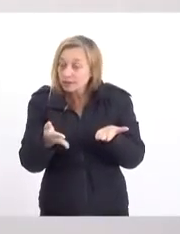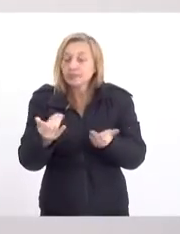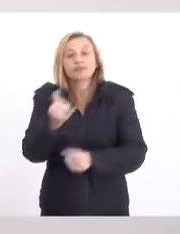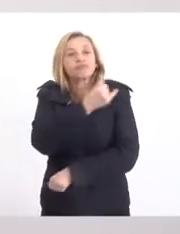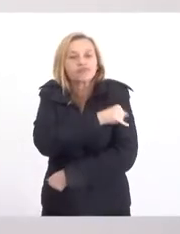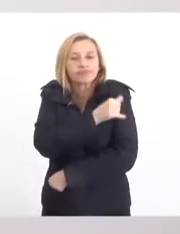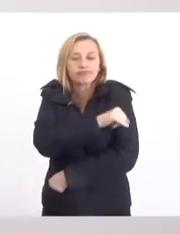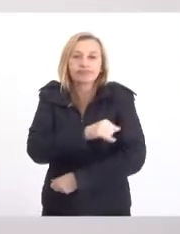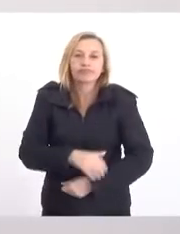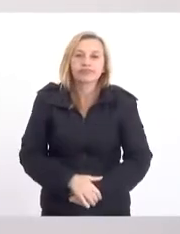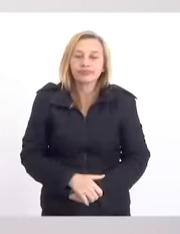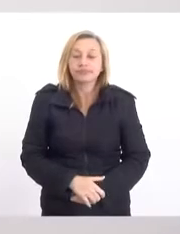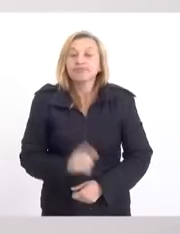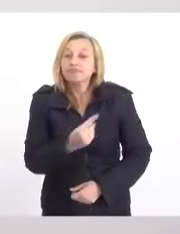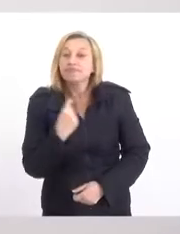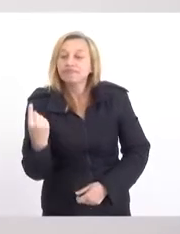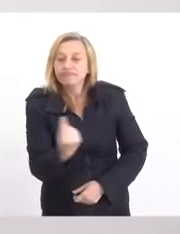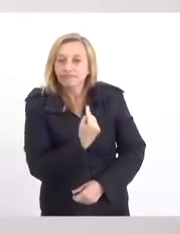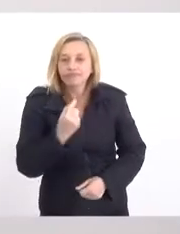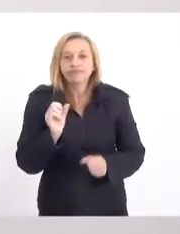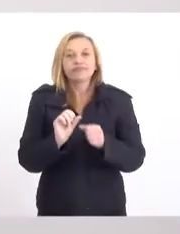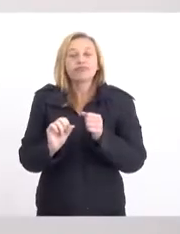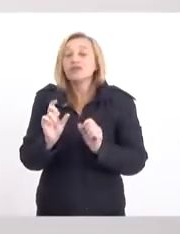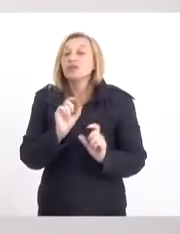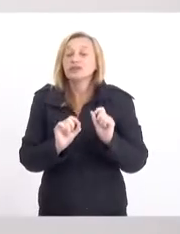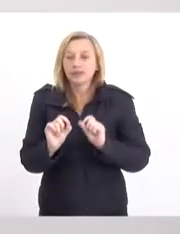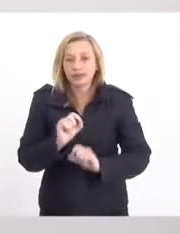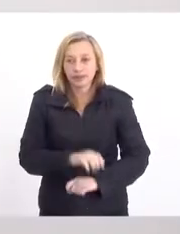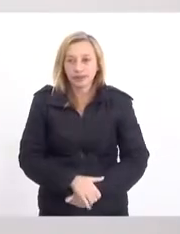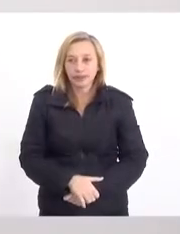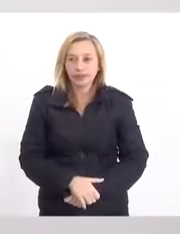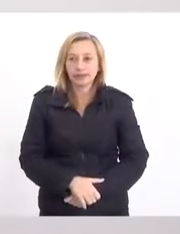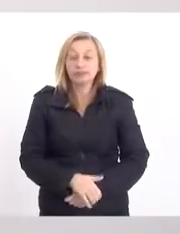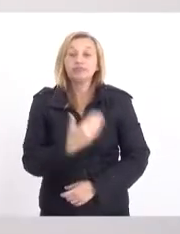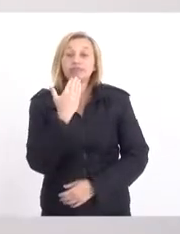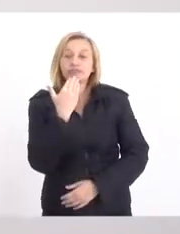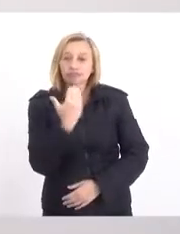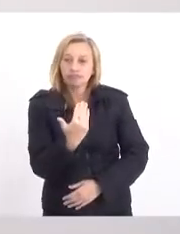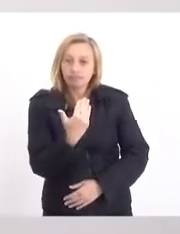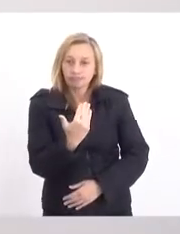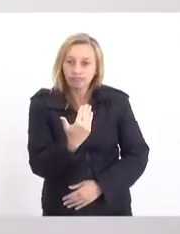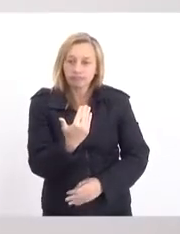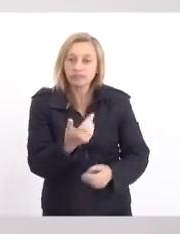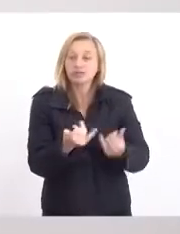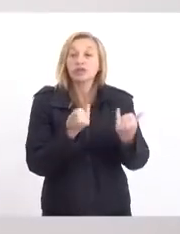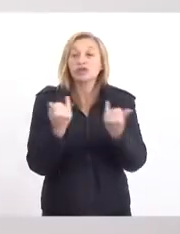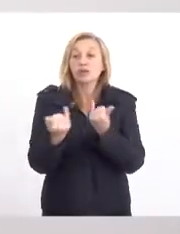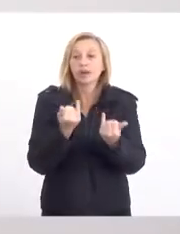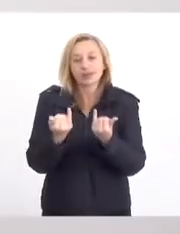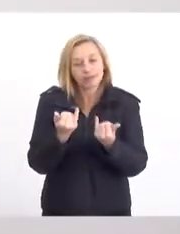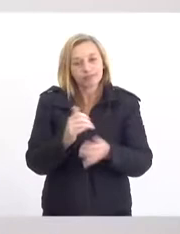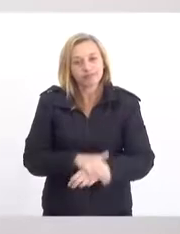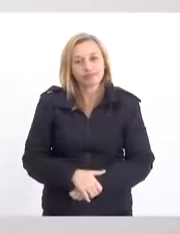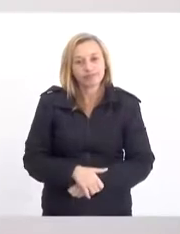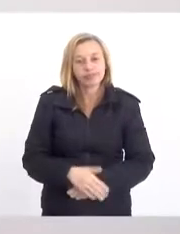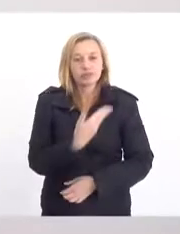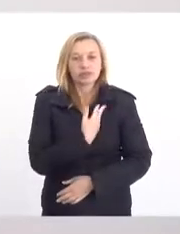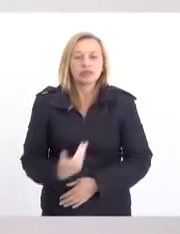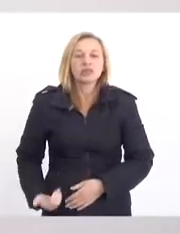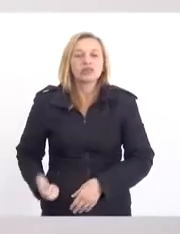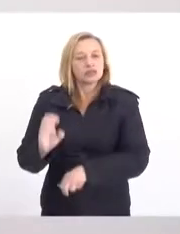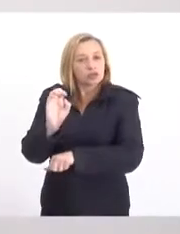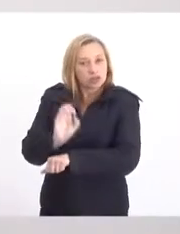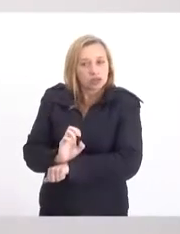de Janeiro, nós fizemos um requerimento de informação ao governo do